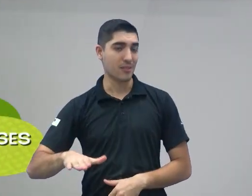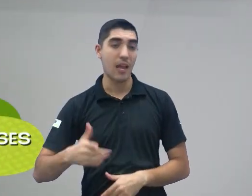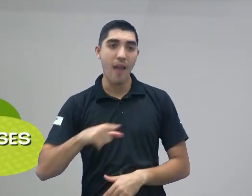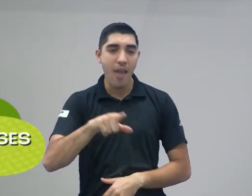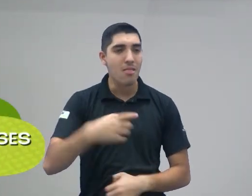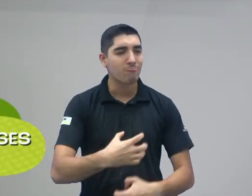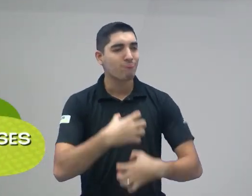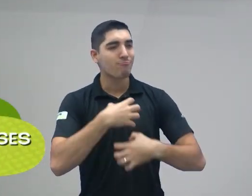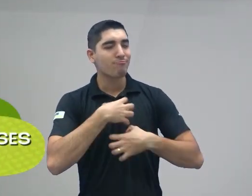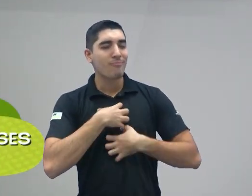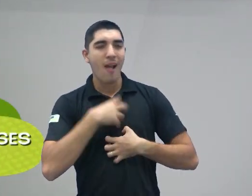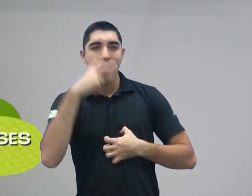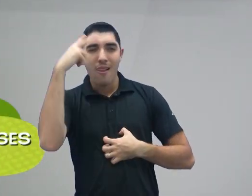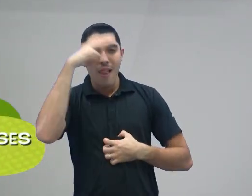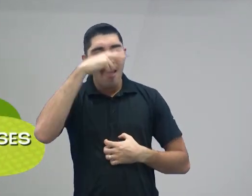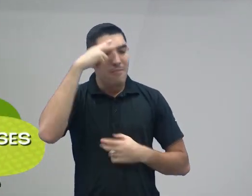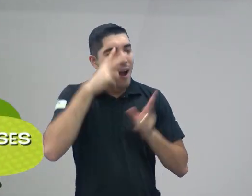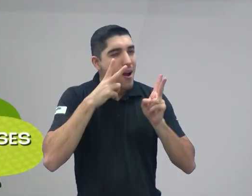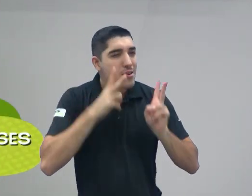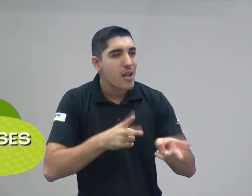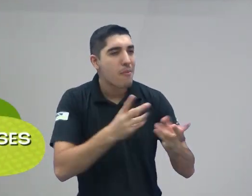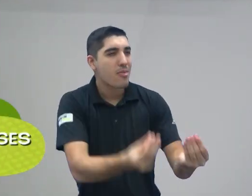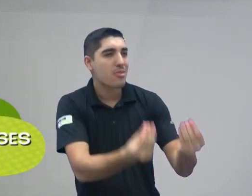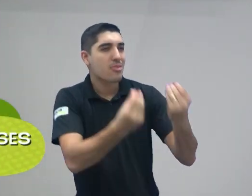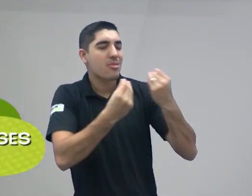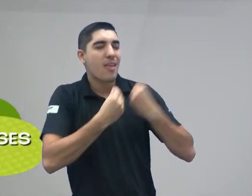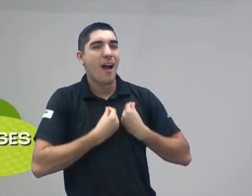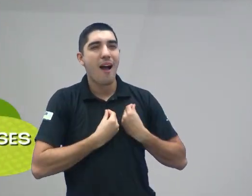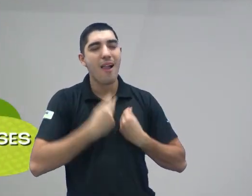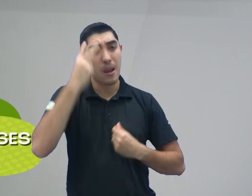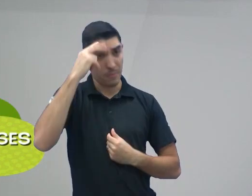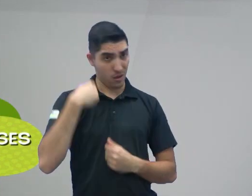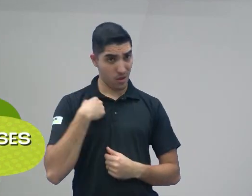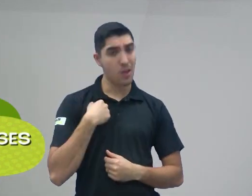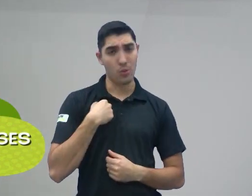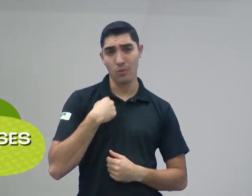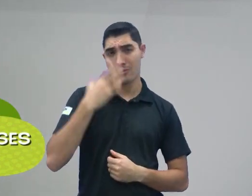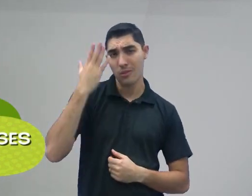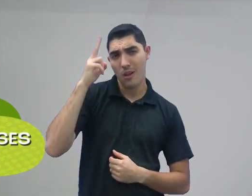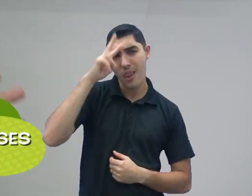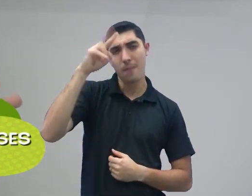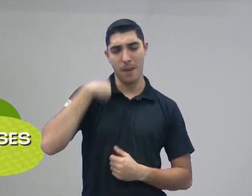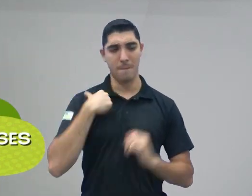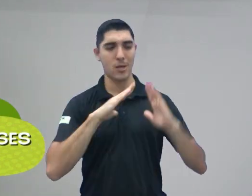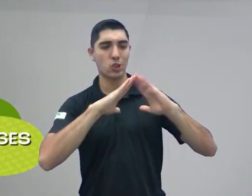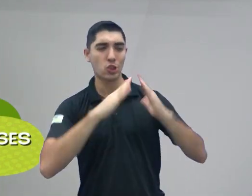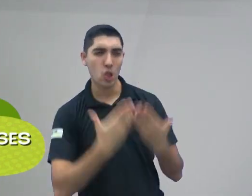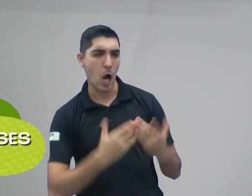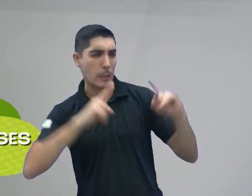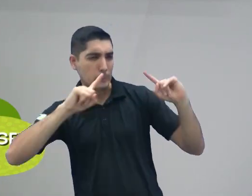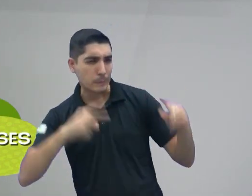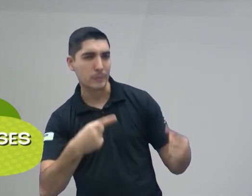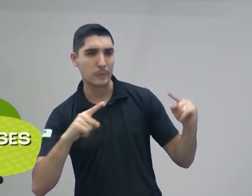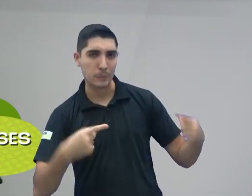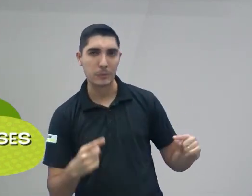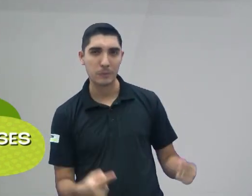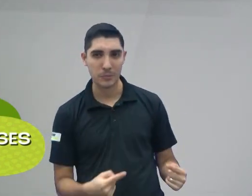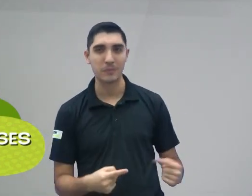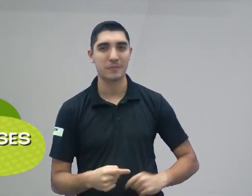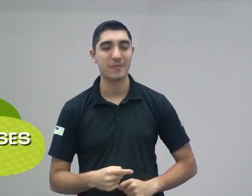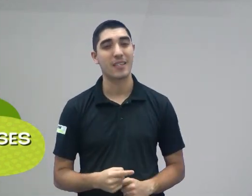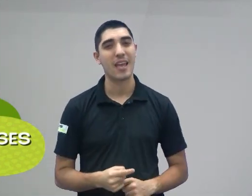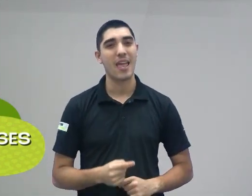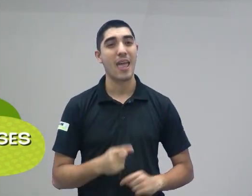pro resto da vida, né, esses campeonatos de futsal. Eu me lembro das minhas interclasses, Vieira, não Quem joguei, não lembra, né? Não cheguei a jogar